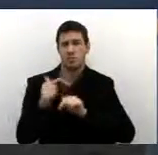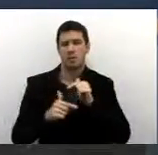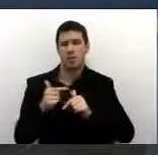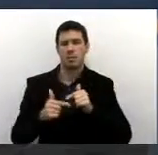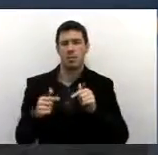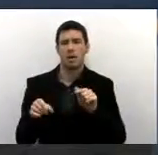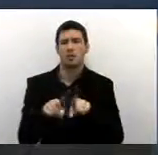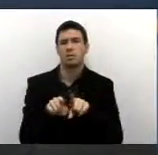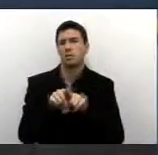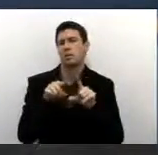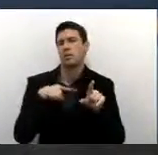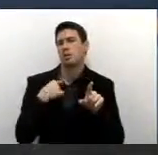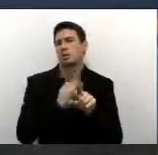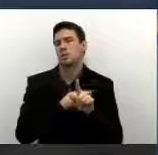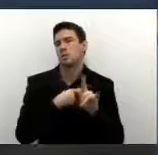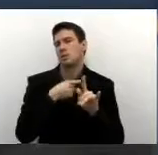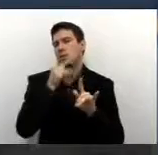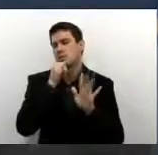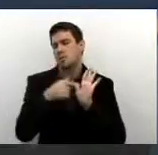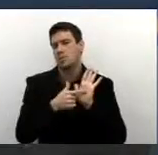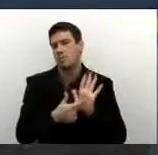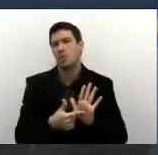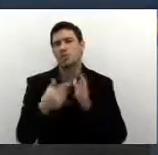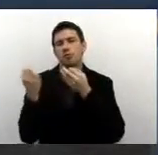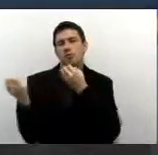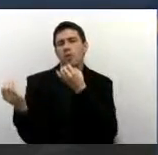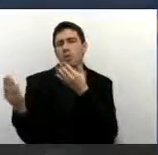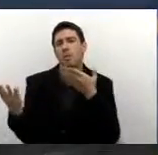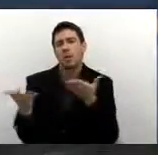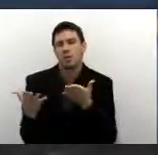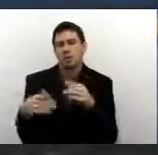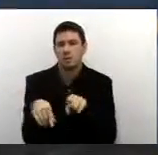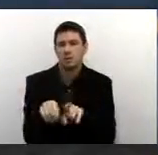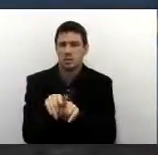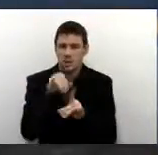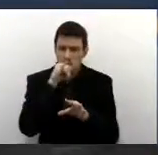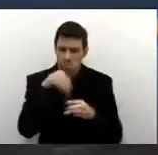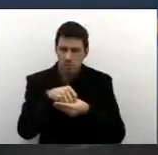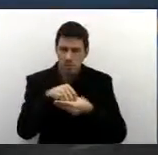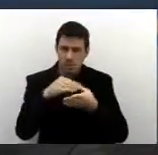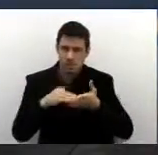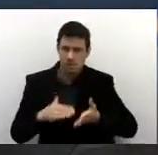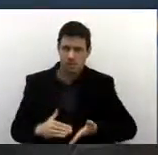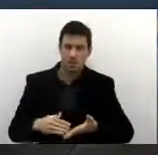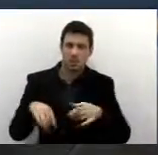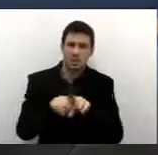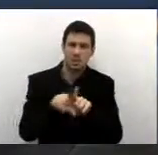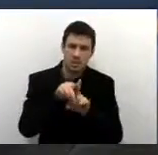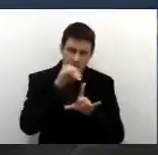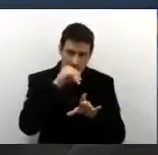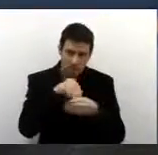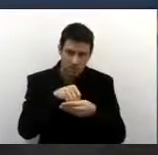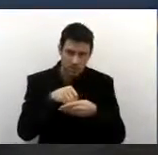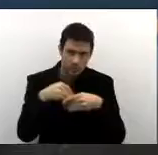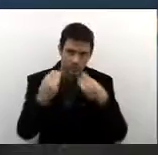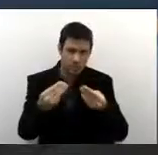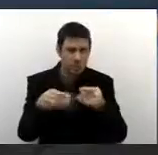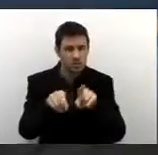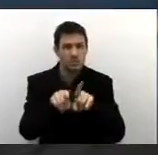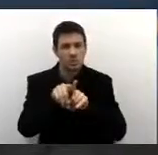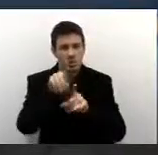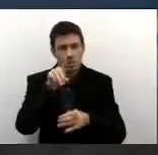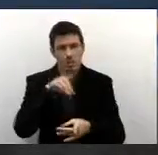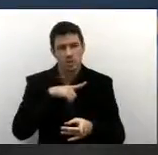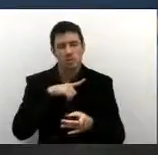deles, né, e nosso papel é de informá-los através das outras secretarias também, os requerimentos,